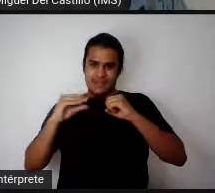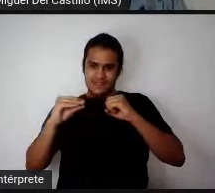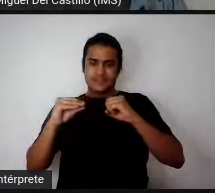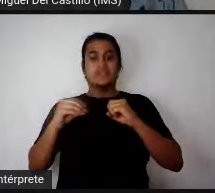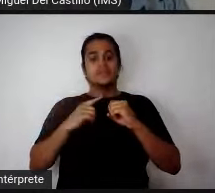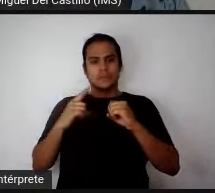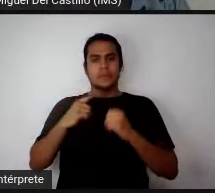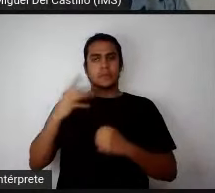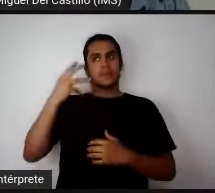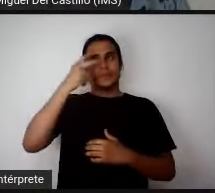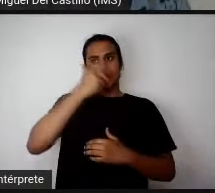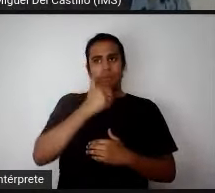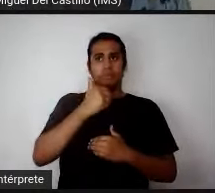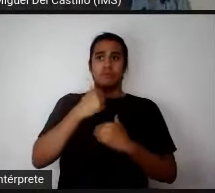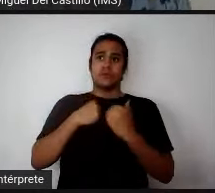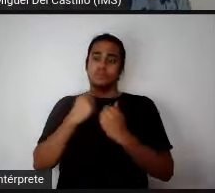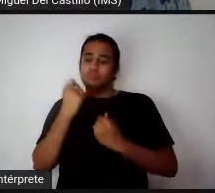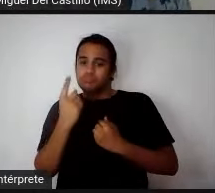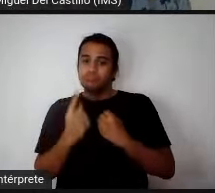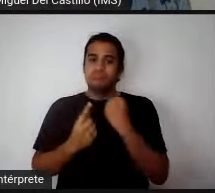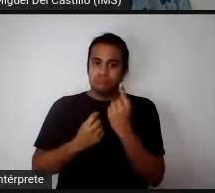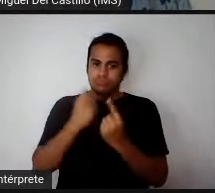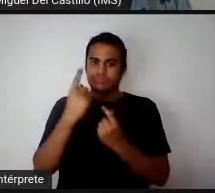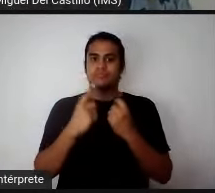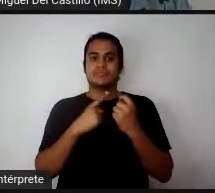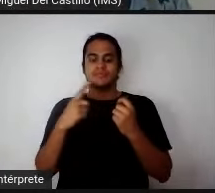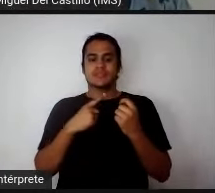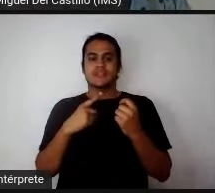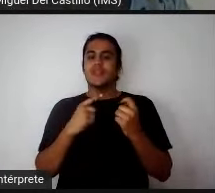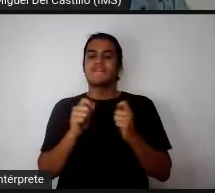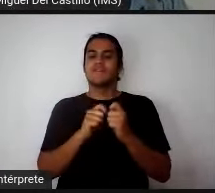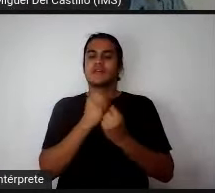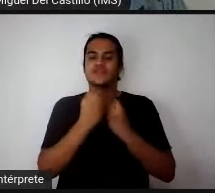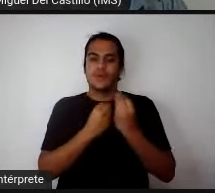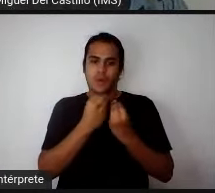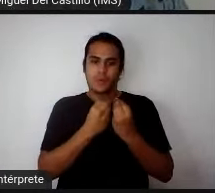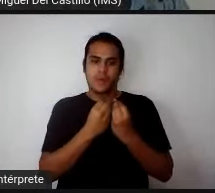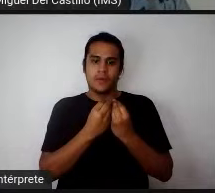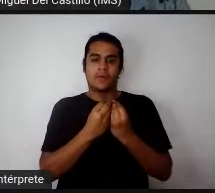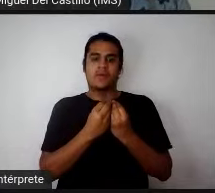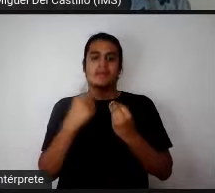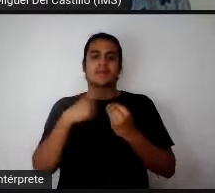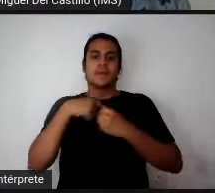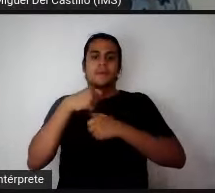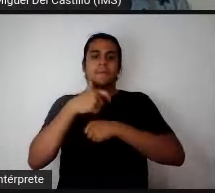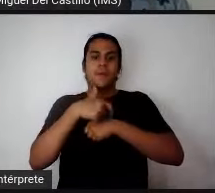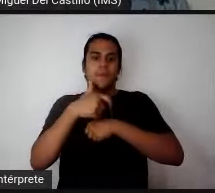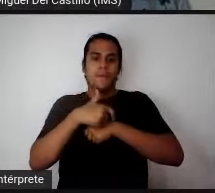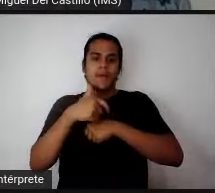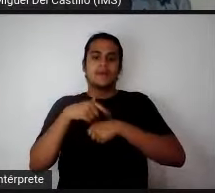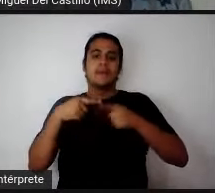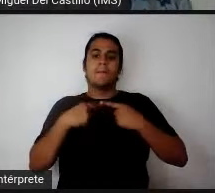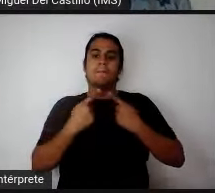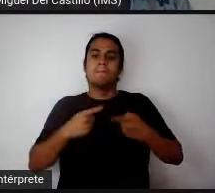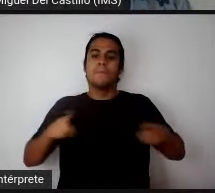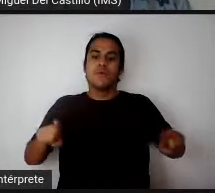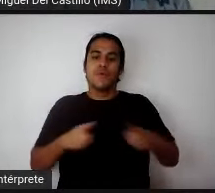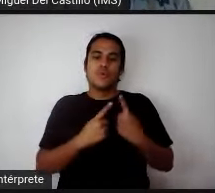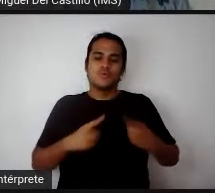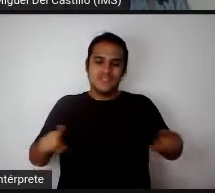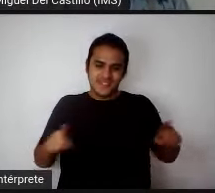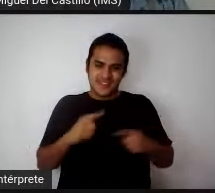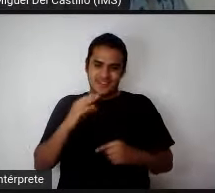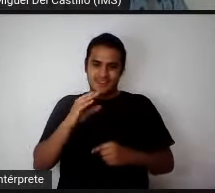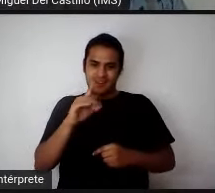outro, eles vão uns segundos em que eles tocam uma música clássica. E